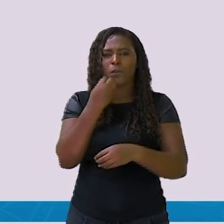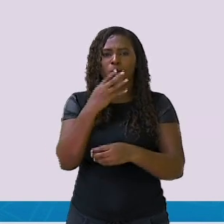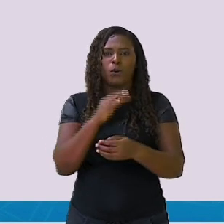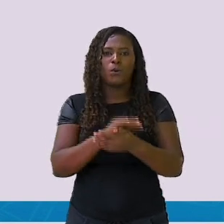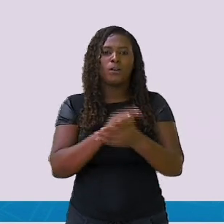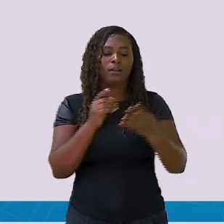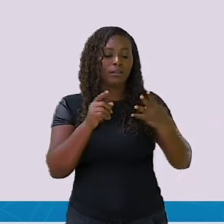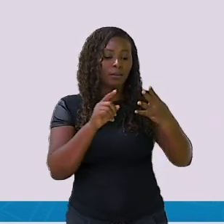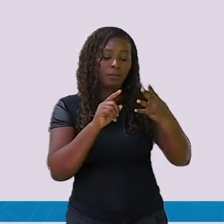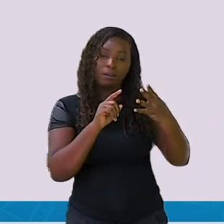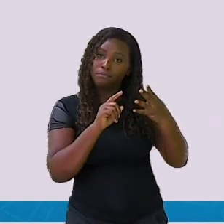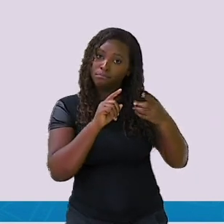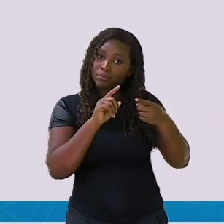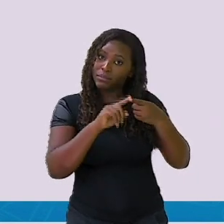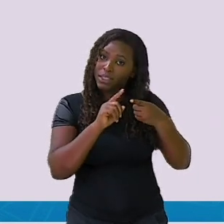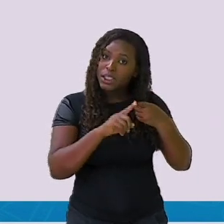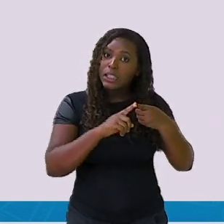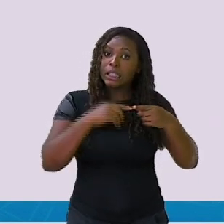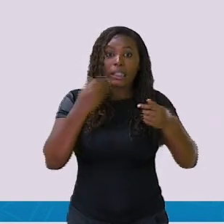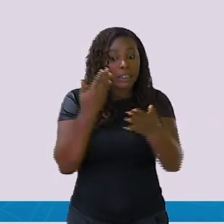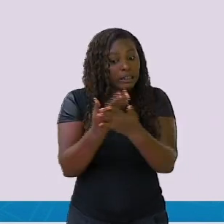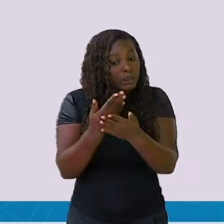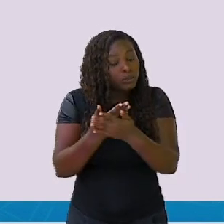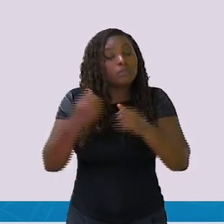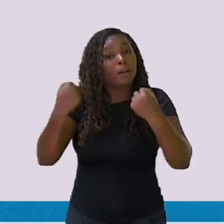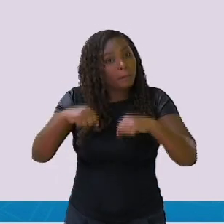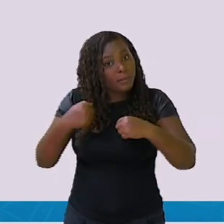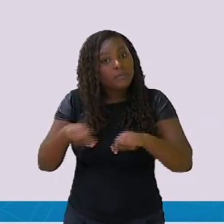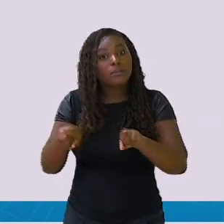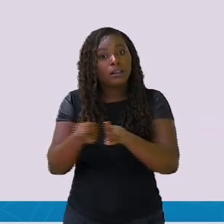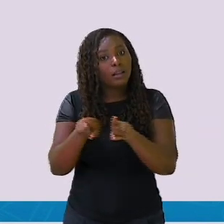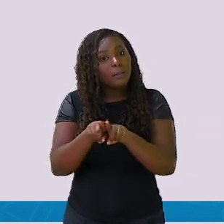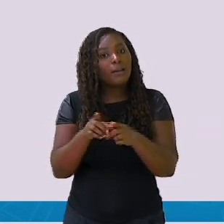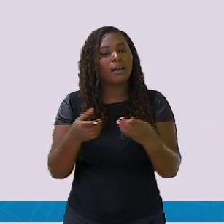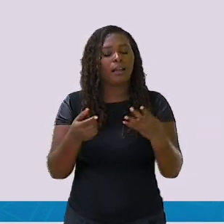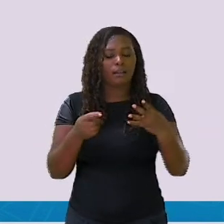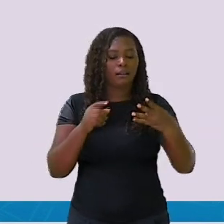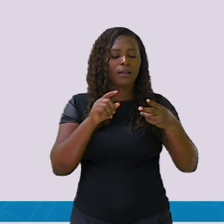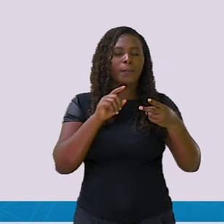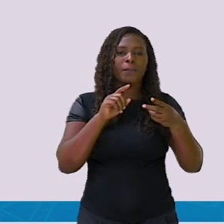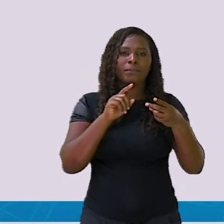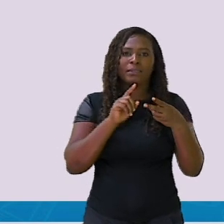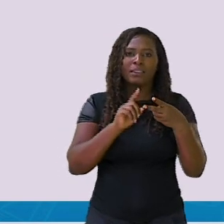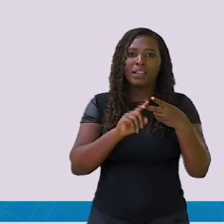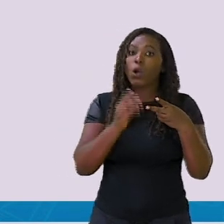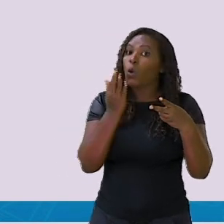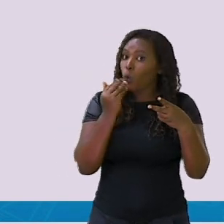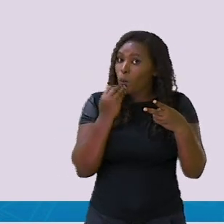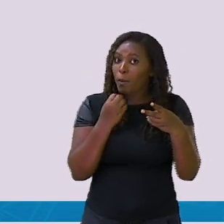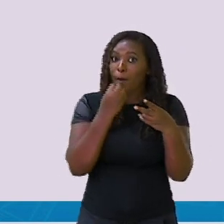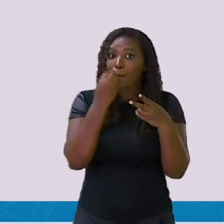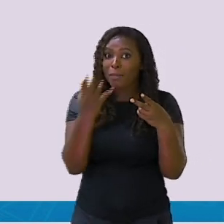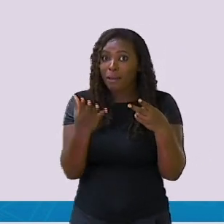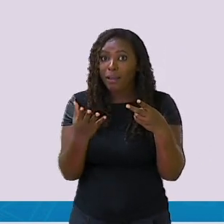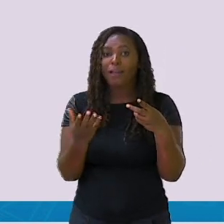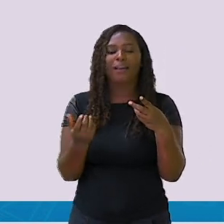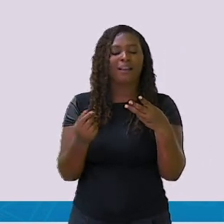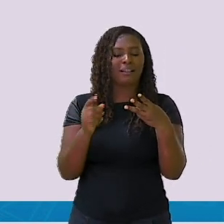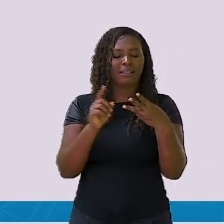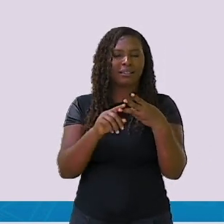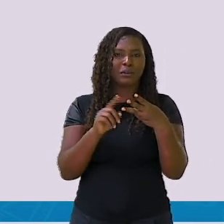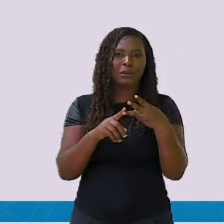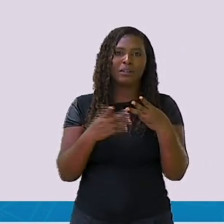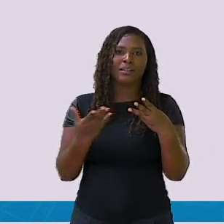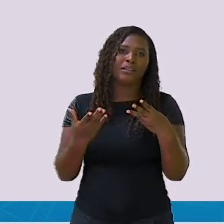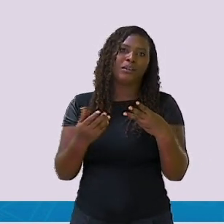estudo. Eu tenho que estudar para essa prova, então eu tenho que pensar aí. Resolver questões. Além de saber estudar e tudo, eu